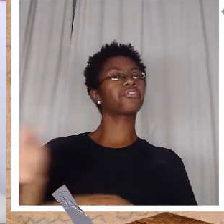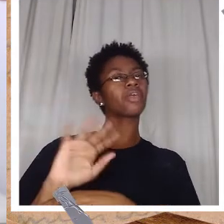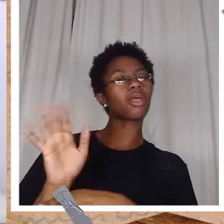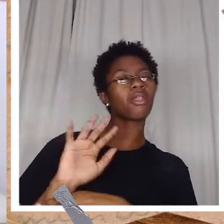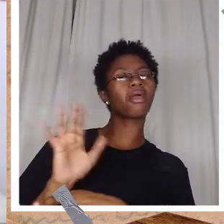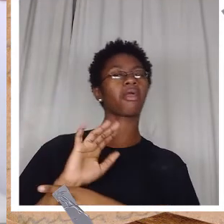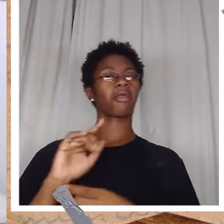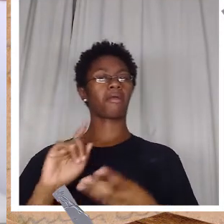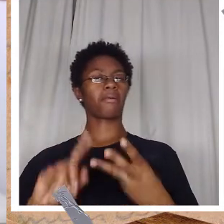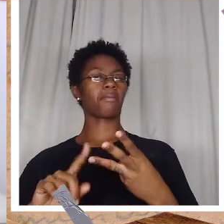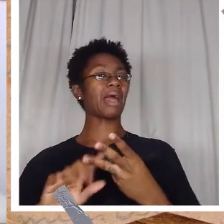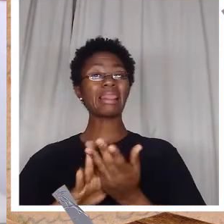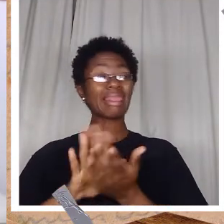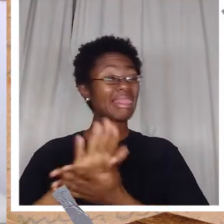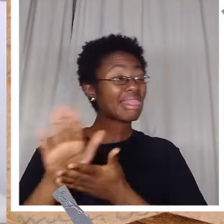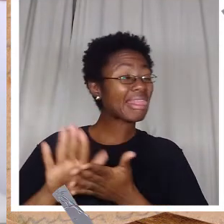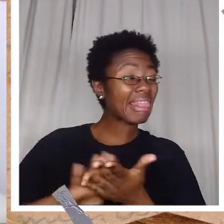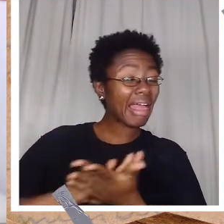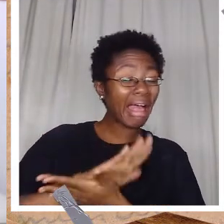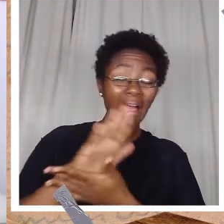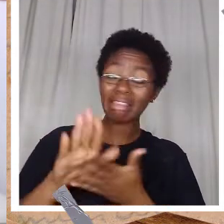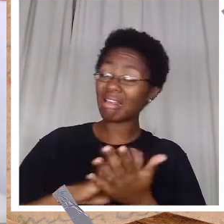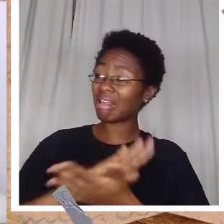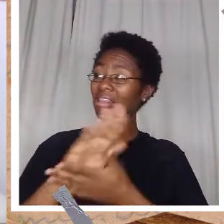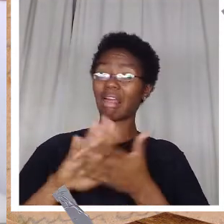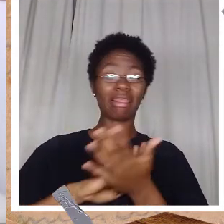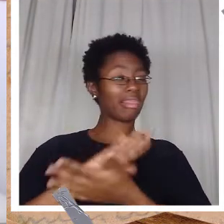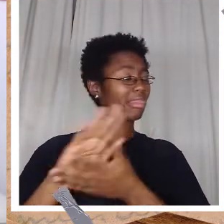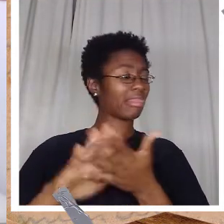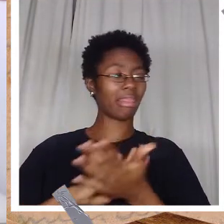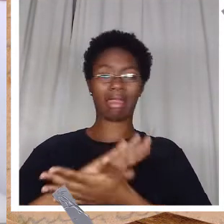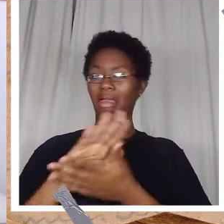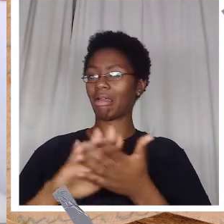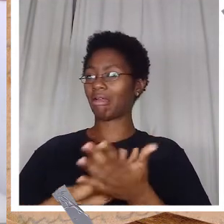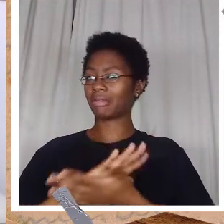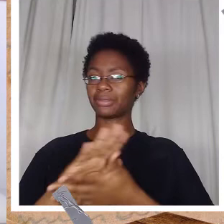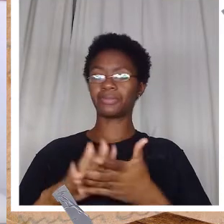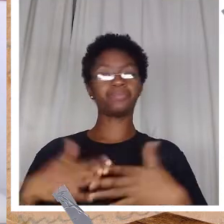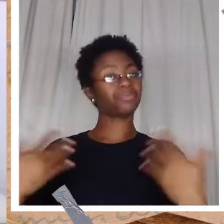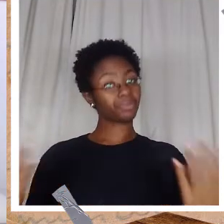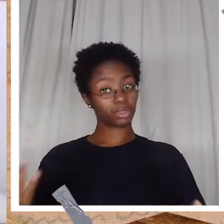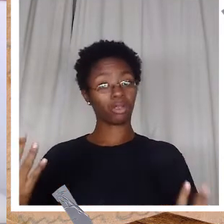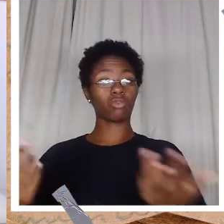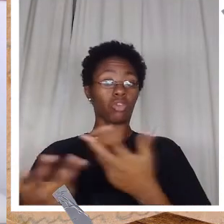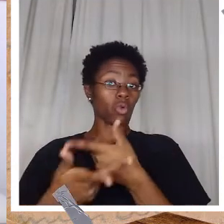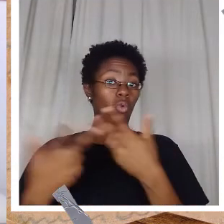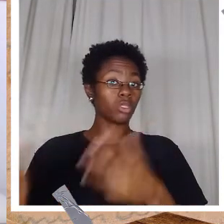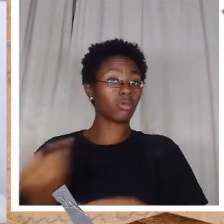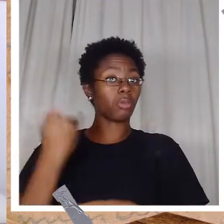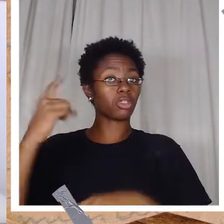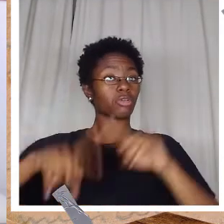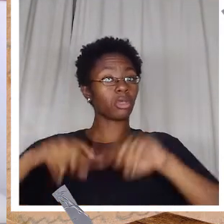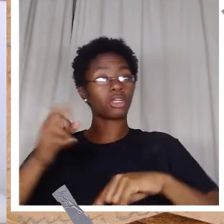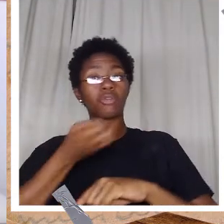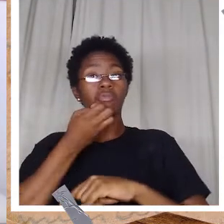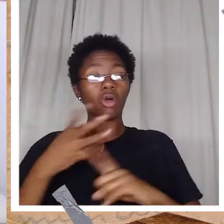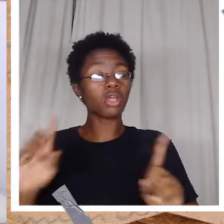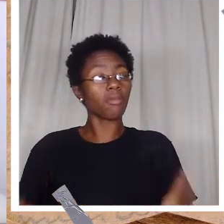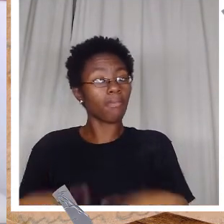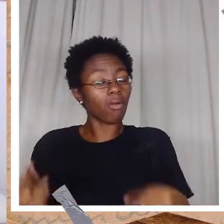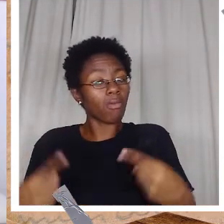cinema, entendeu? Então, é um legado que foi deixado para a gente e que, como provocação,